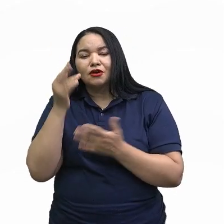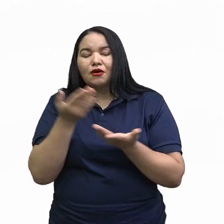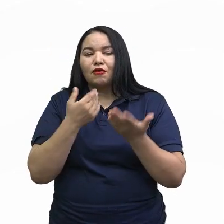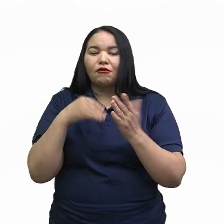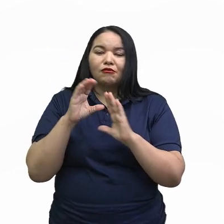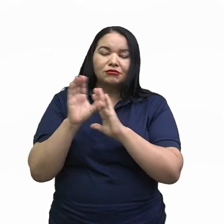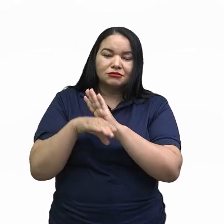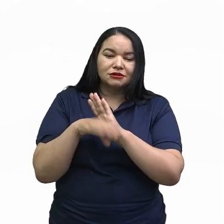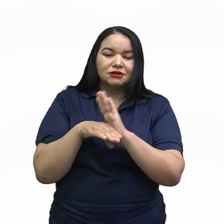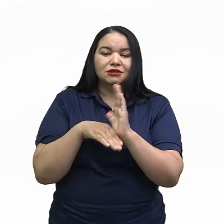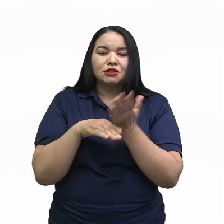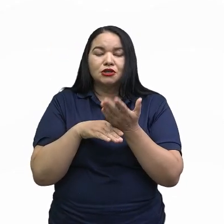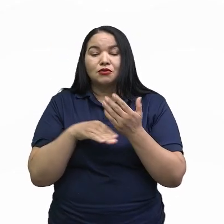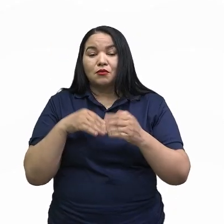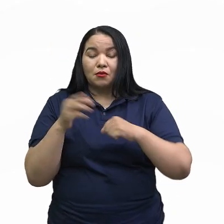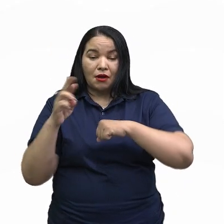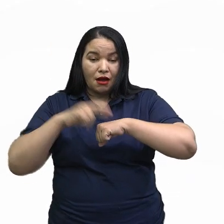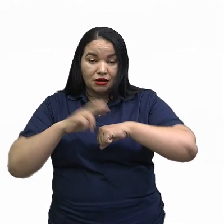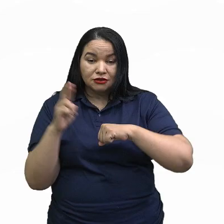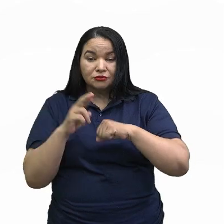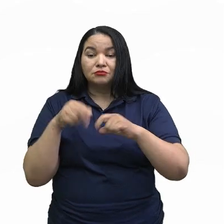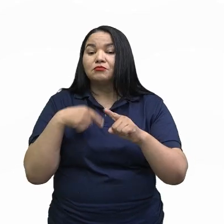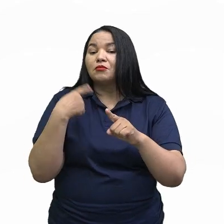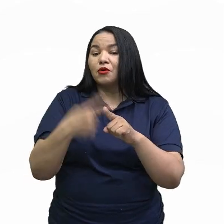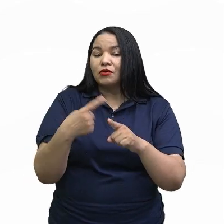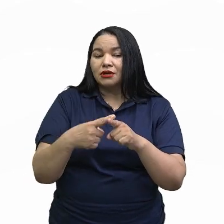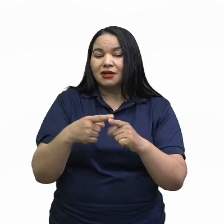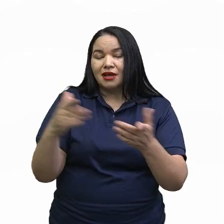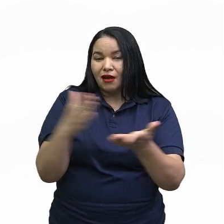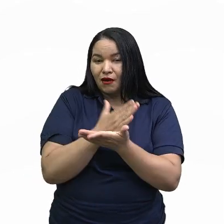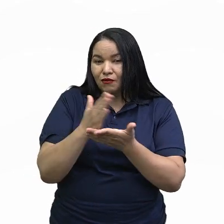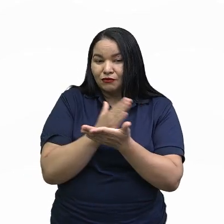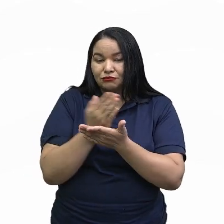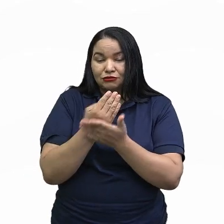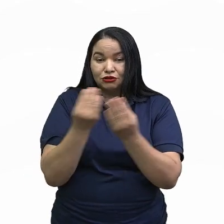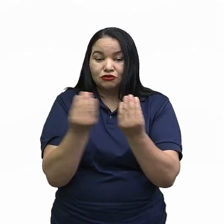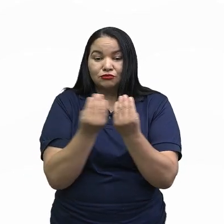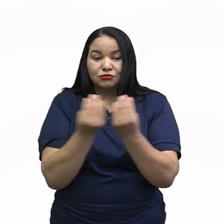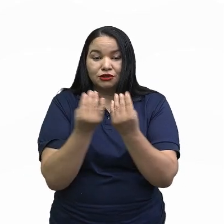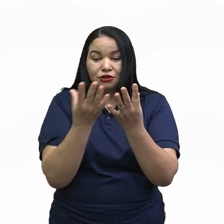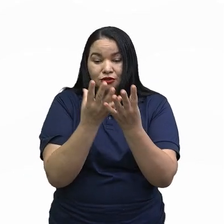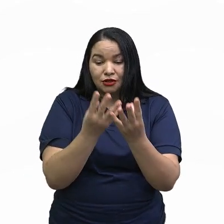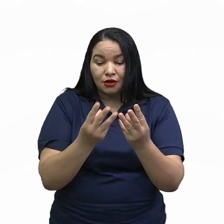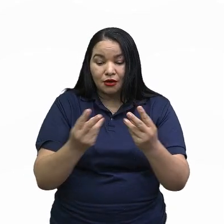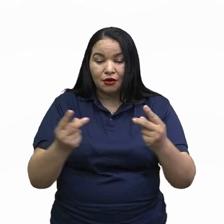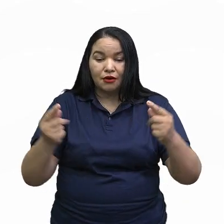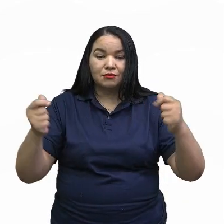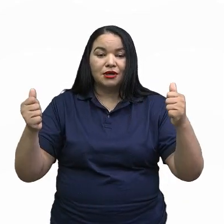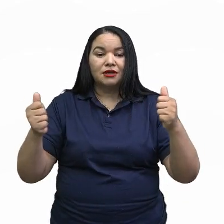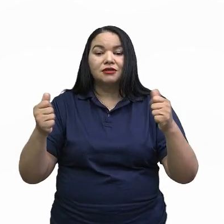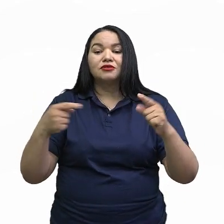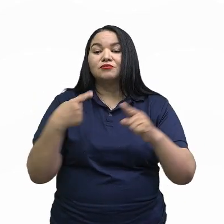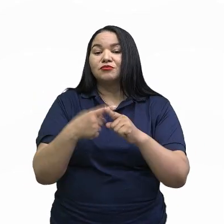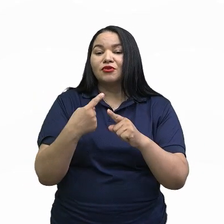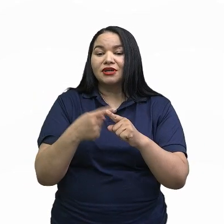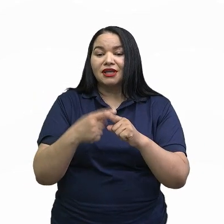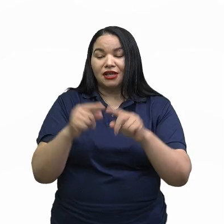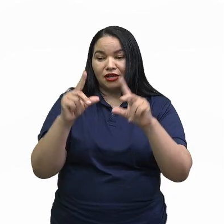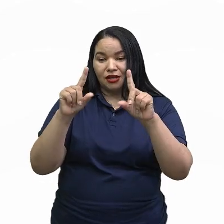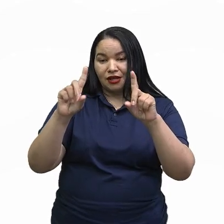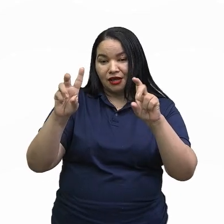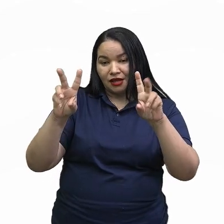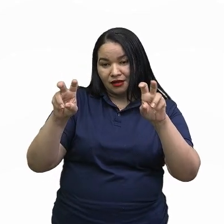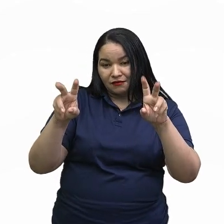da radioatividade. Então, por que alguns materiais desaparecem? E aí eu coloquei a aspa justamente para dizer que, na verdade, isso